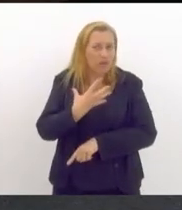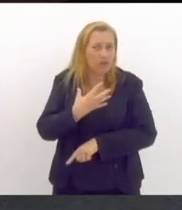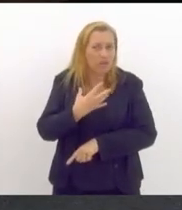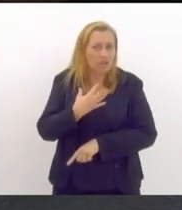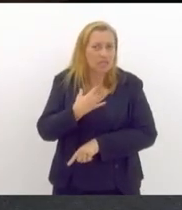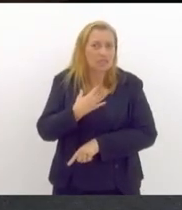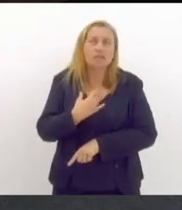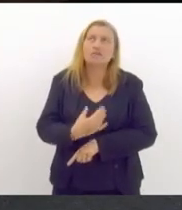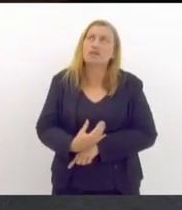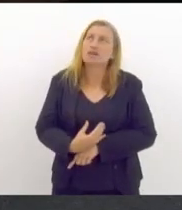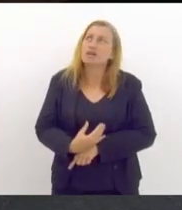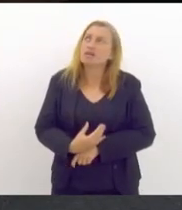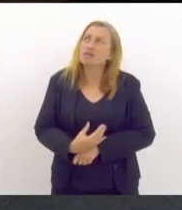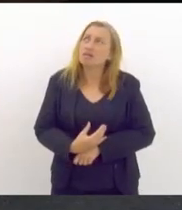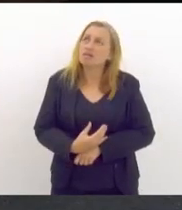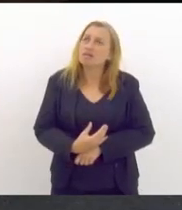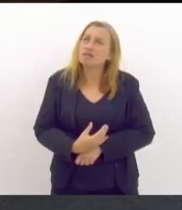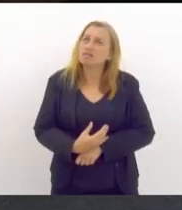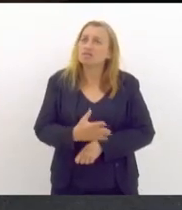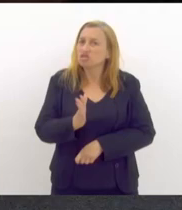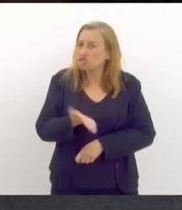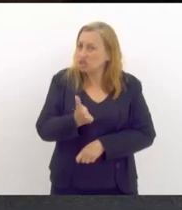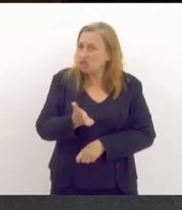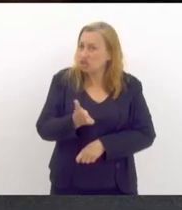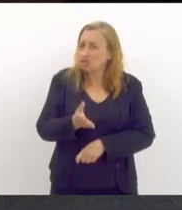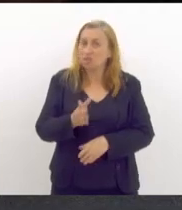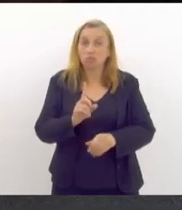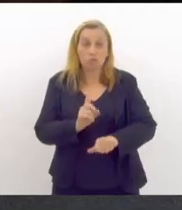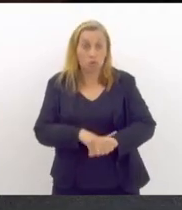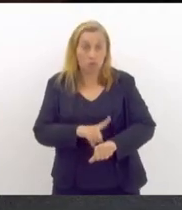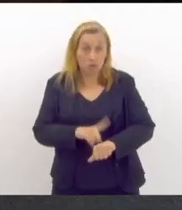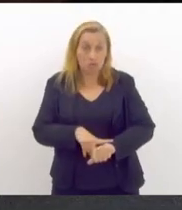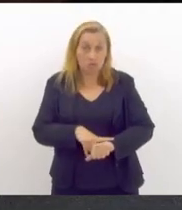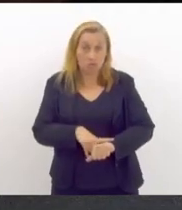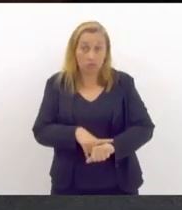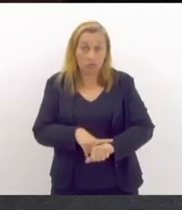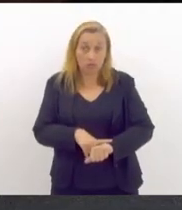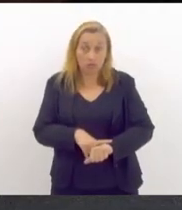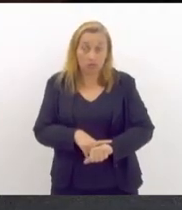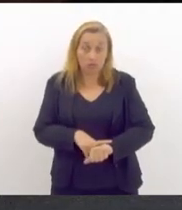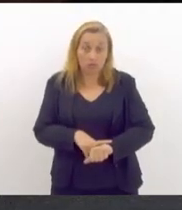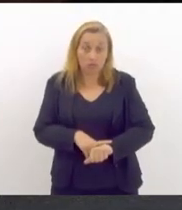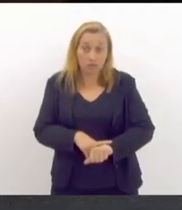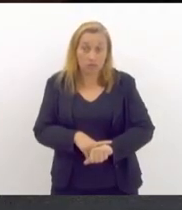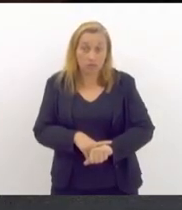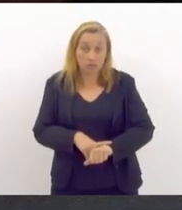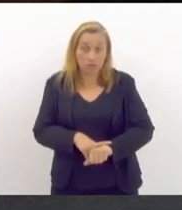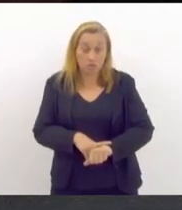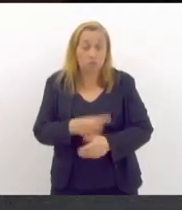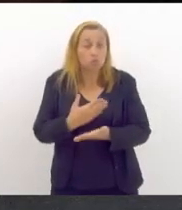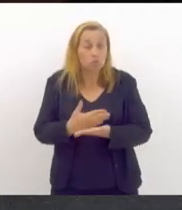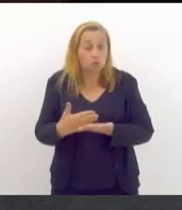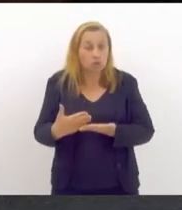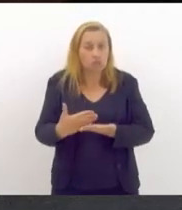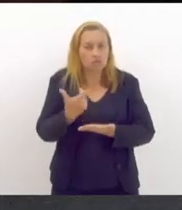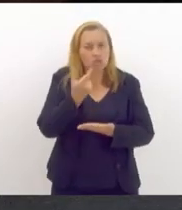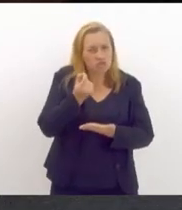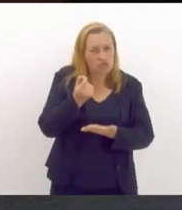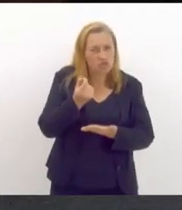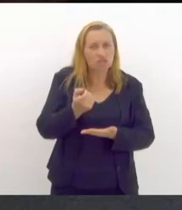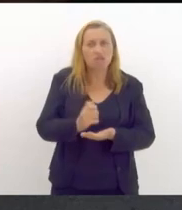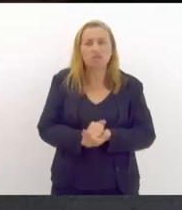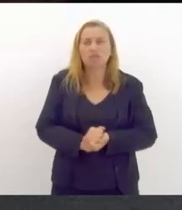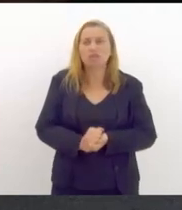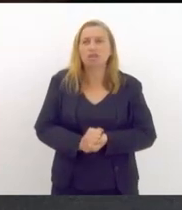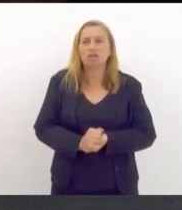sobre já que estamos chegando o momento lá no início de 20